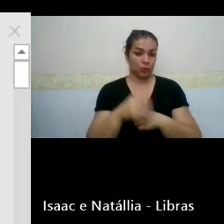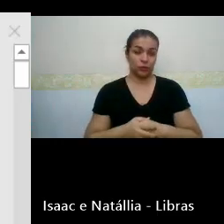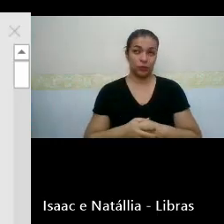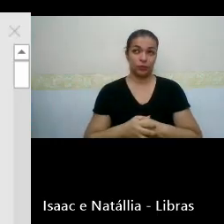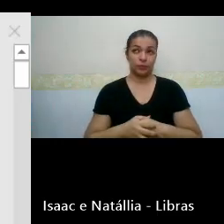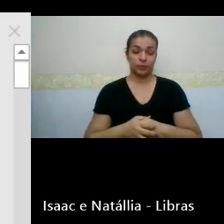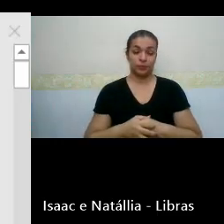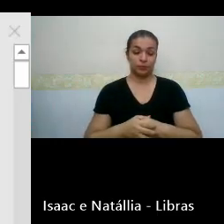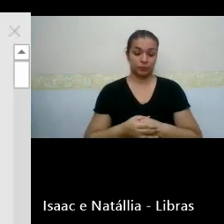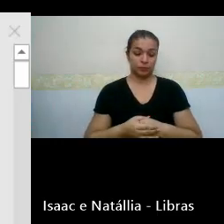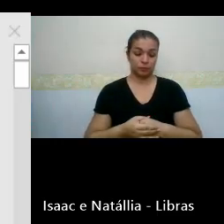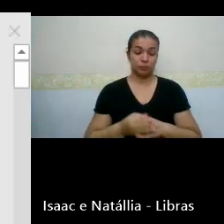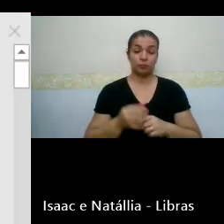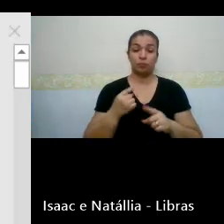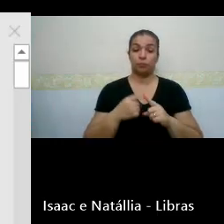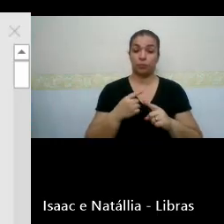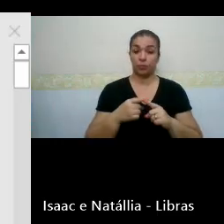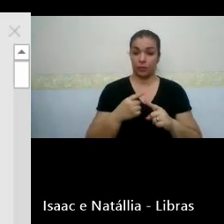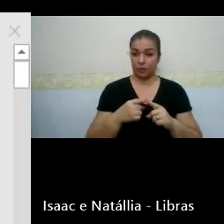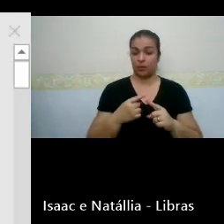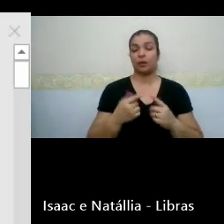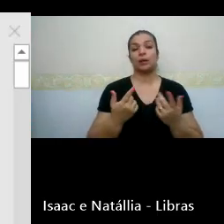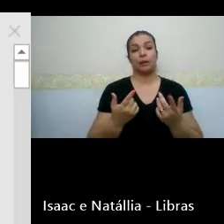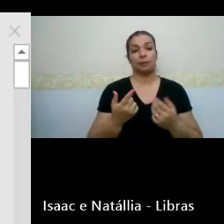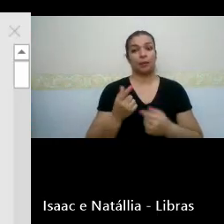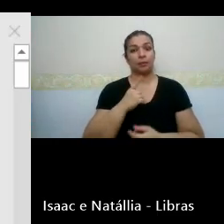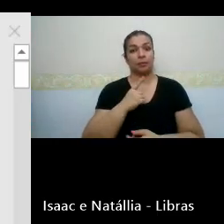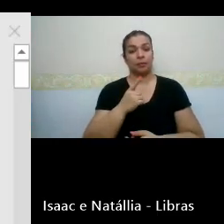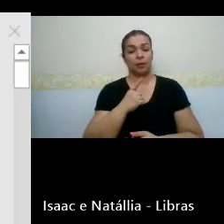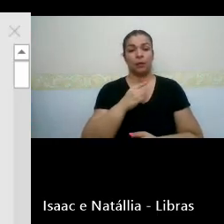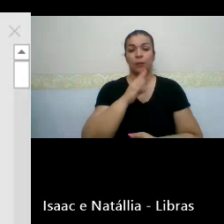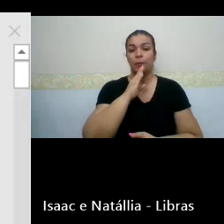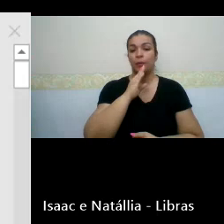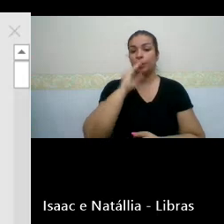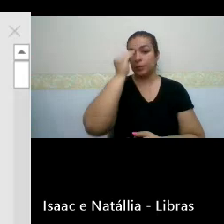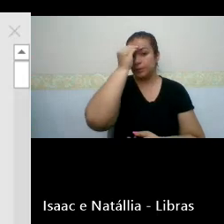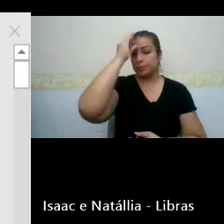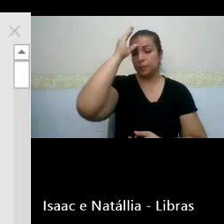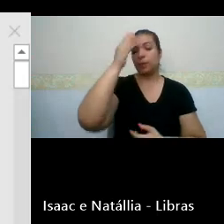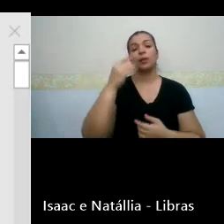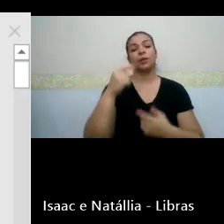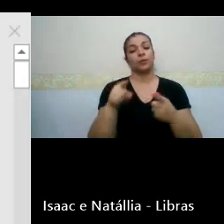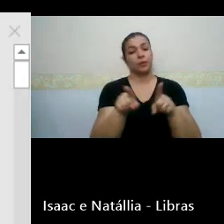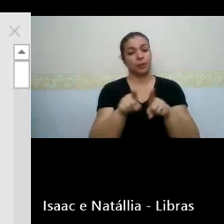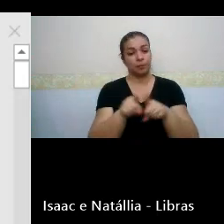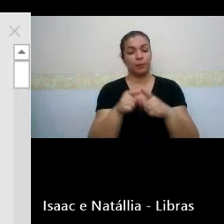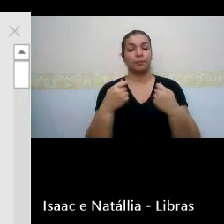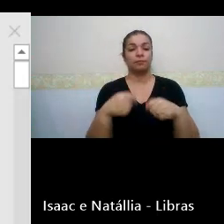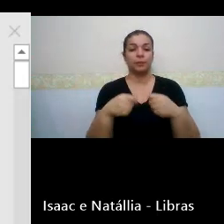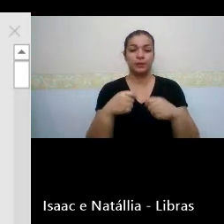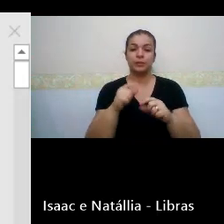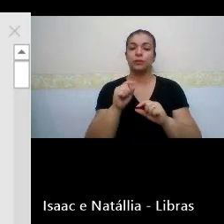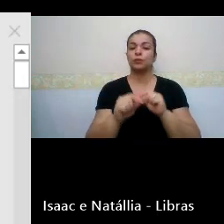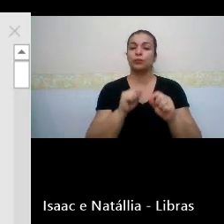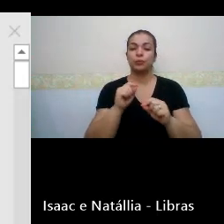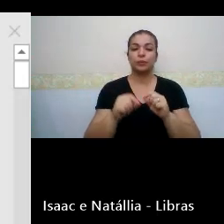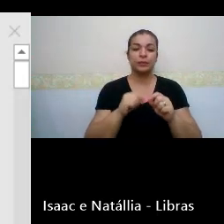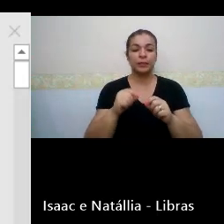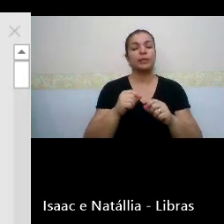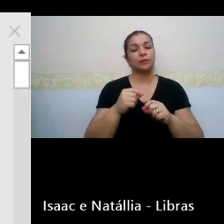que conter um conhecimento, eu preciso de passá-lo, de replicá-lo,